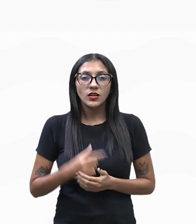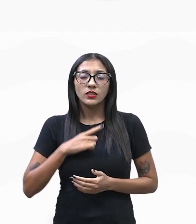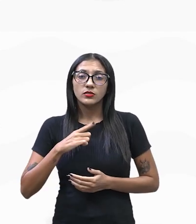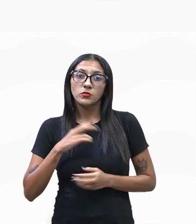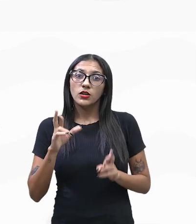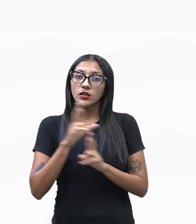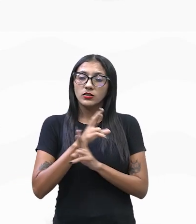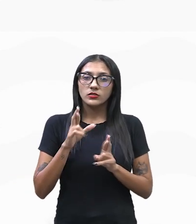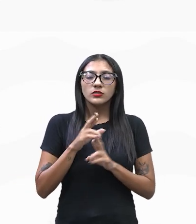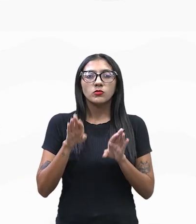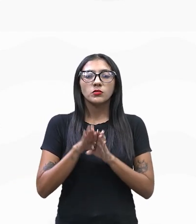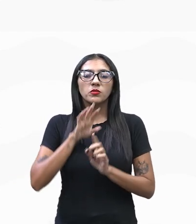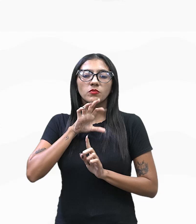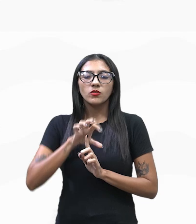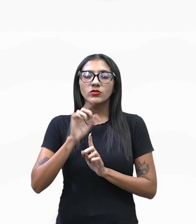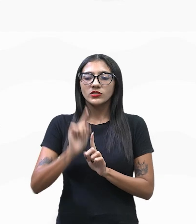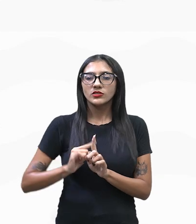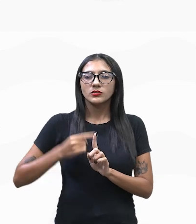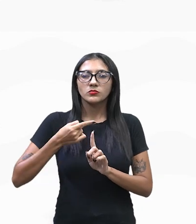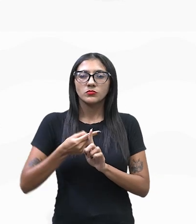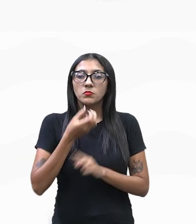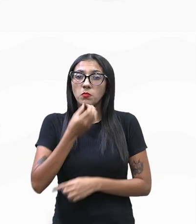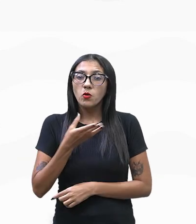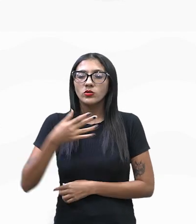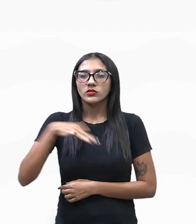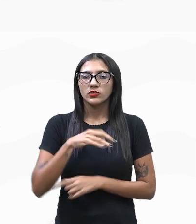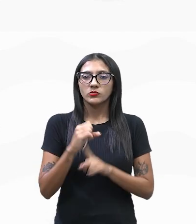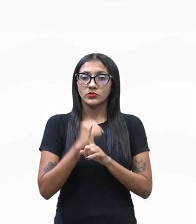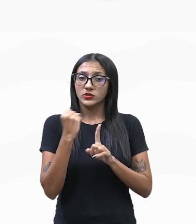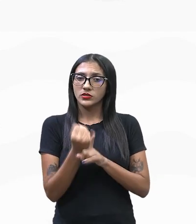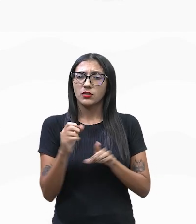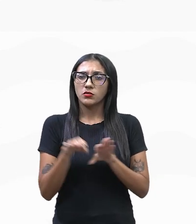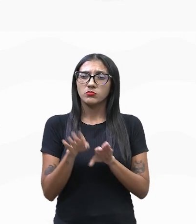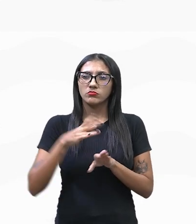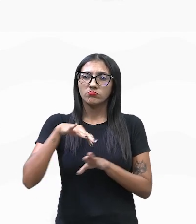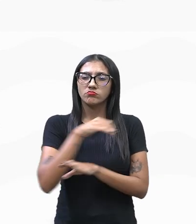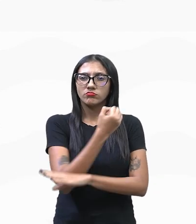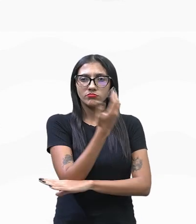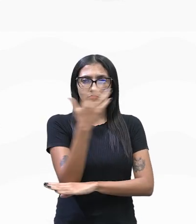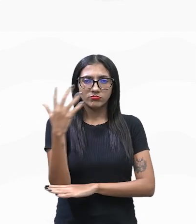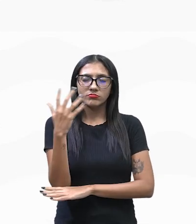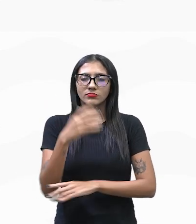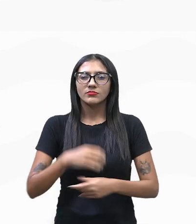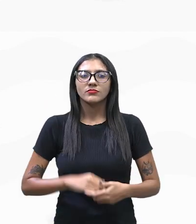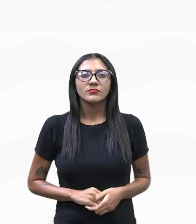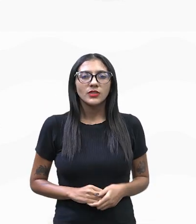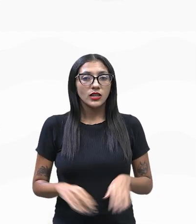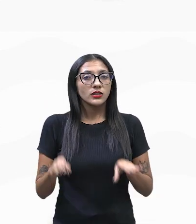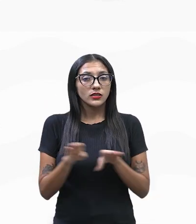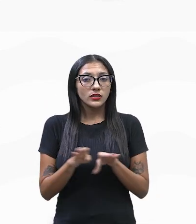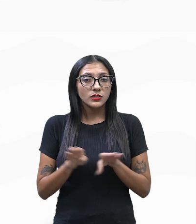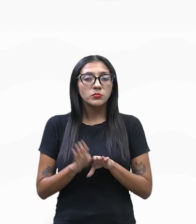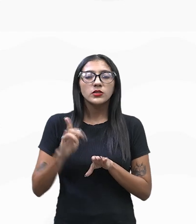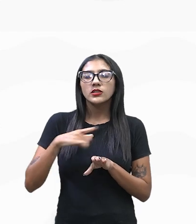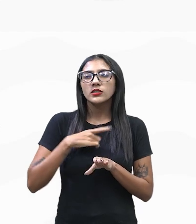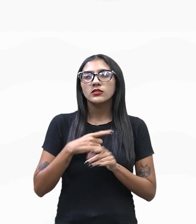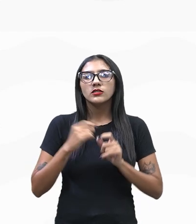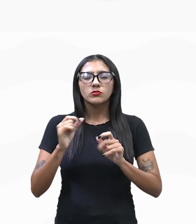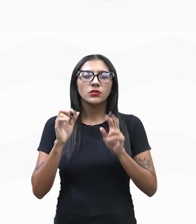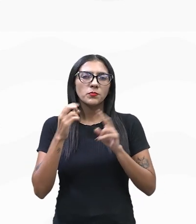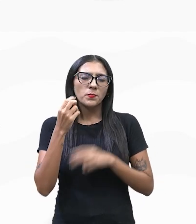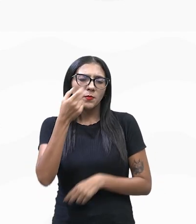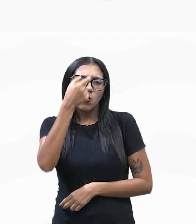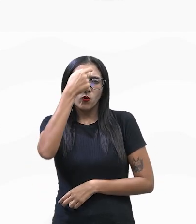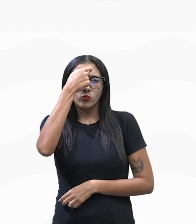impacto positivo na sociedade e no meio ambiente, ao mesmo tempo em que busca a